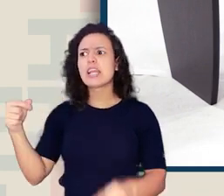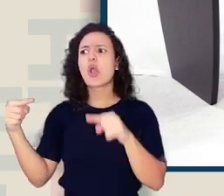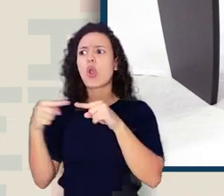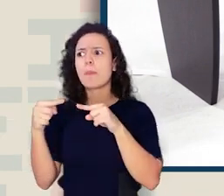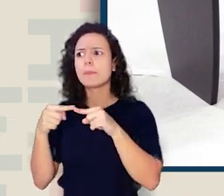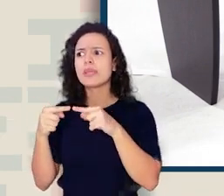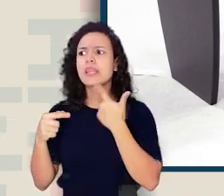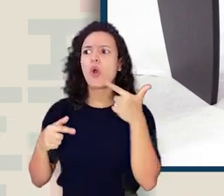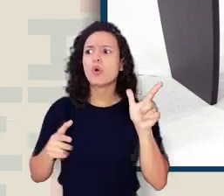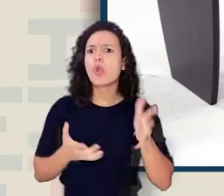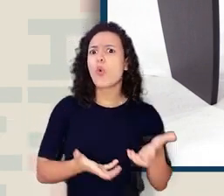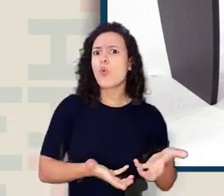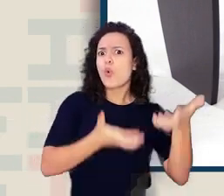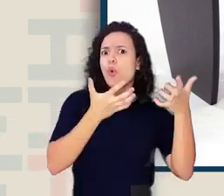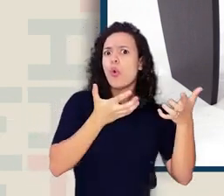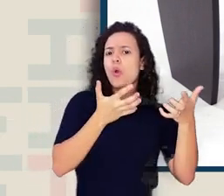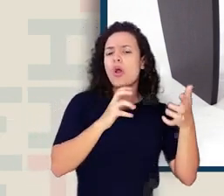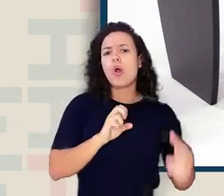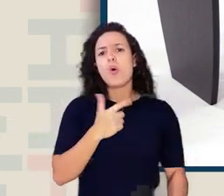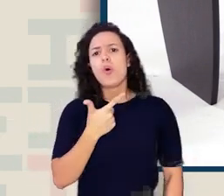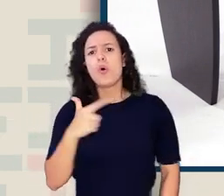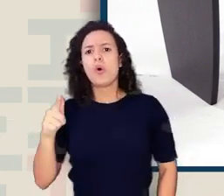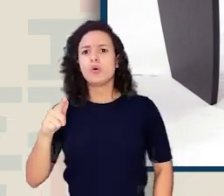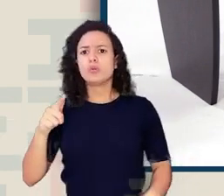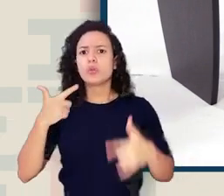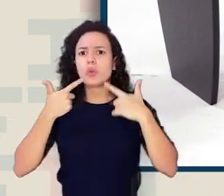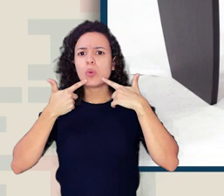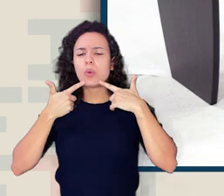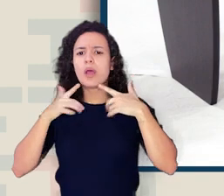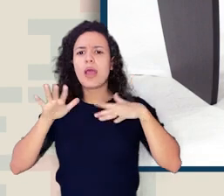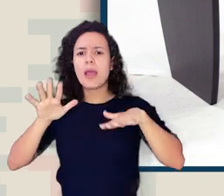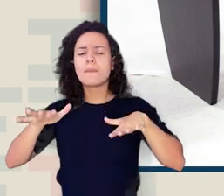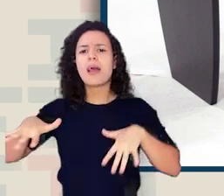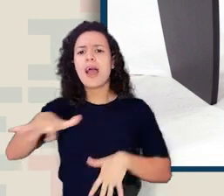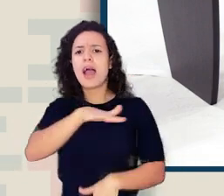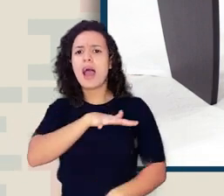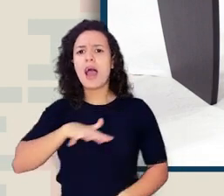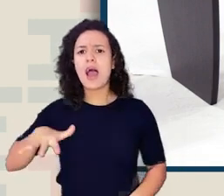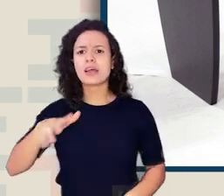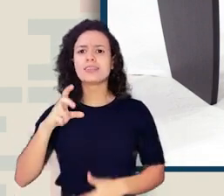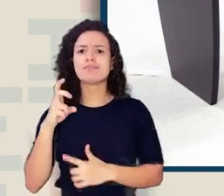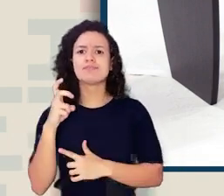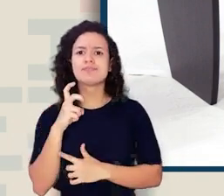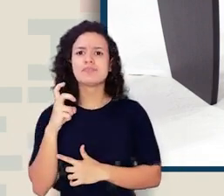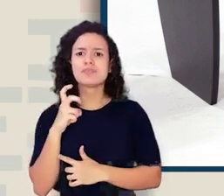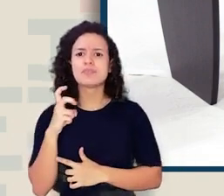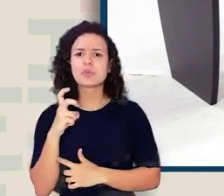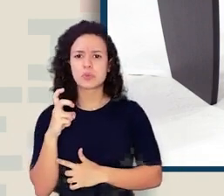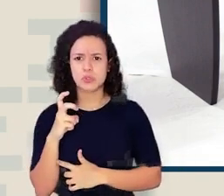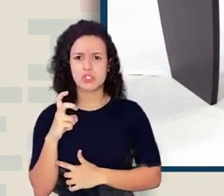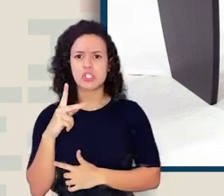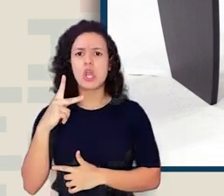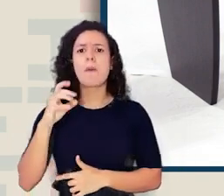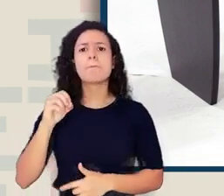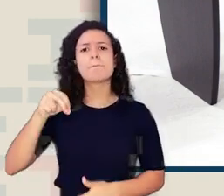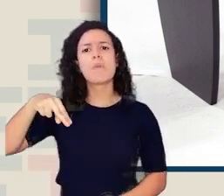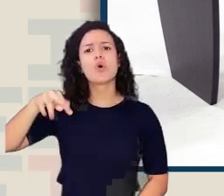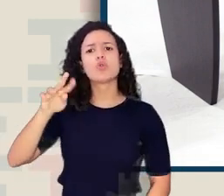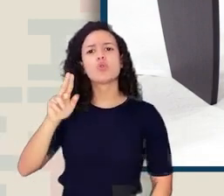tecinado, ora é mais sincopado, ou ora vai estar numa linguagem das coxias pontuadas, das semicoxias